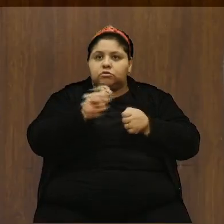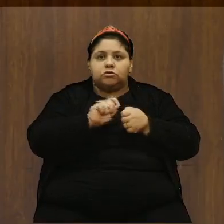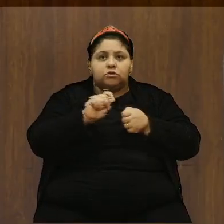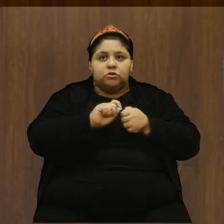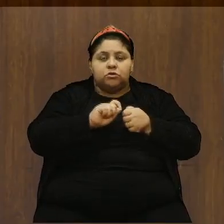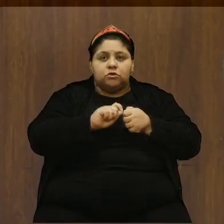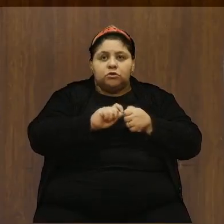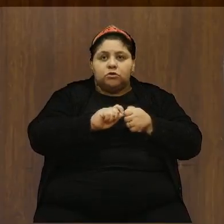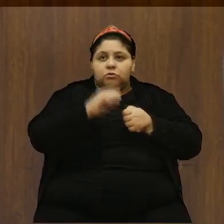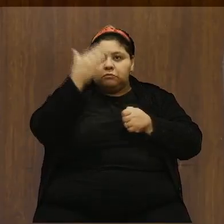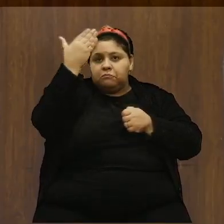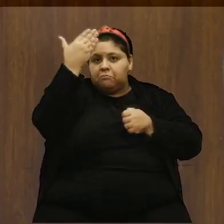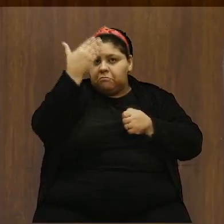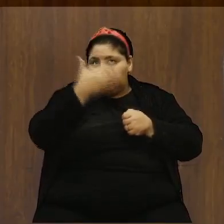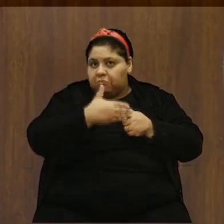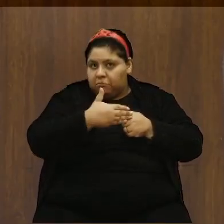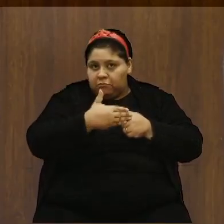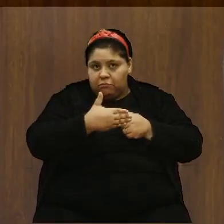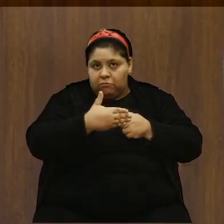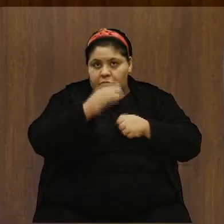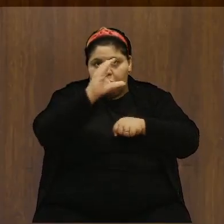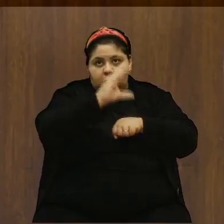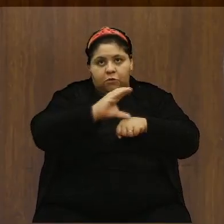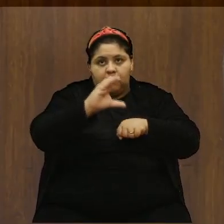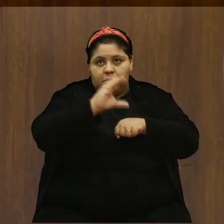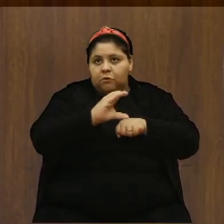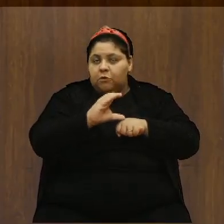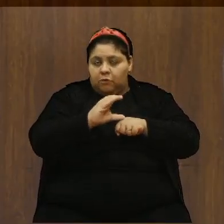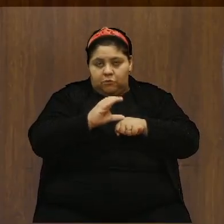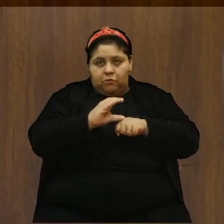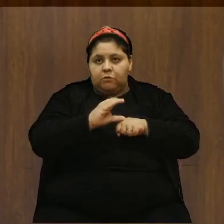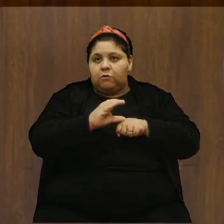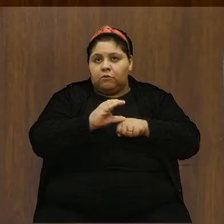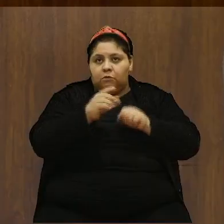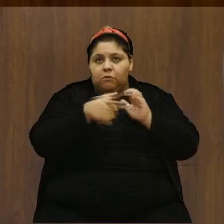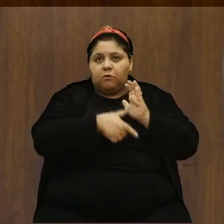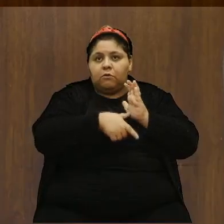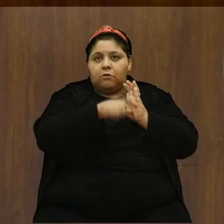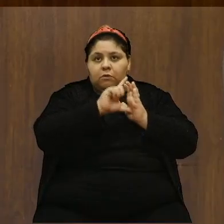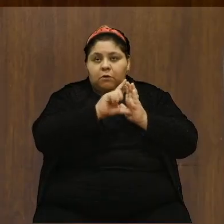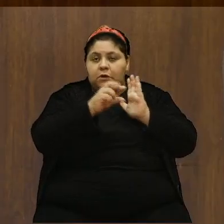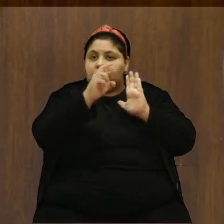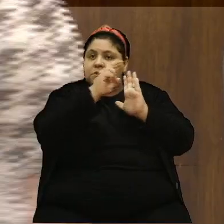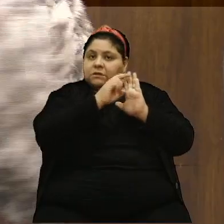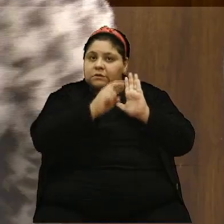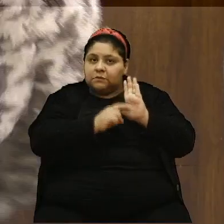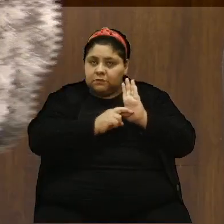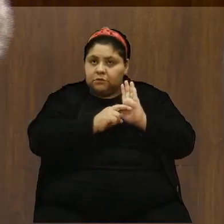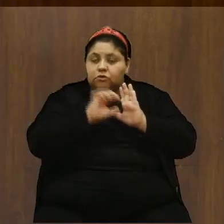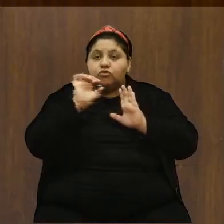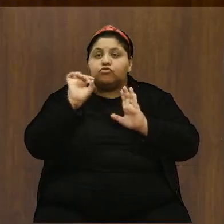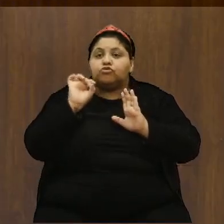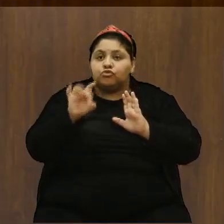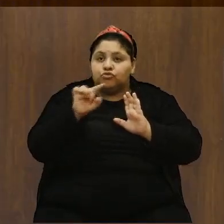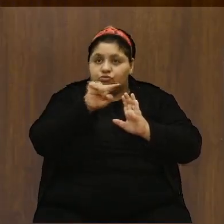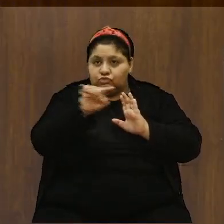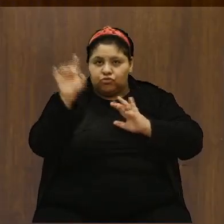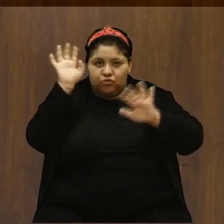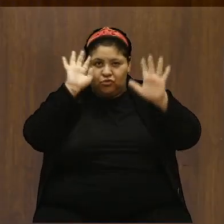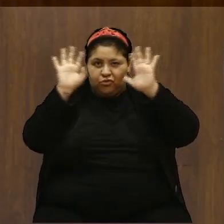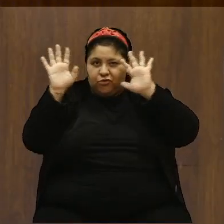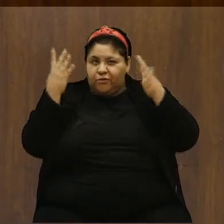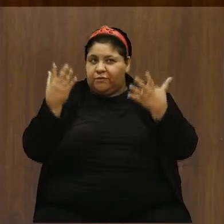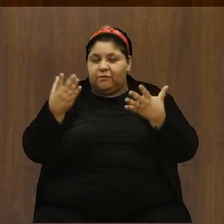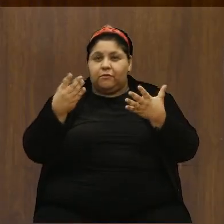perante a Secretaria do Meio Ambiente que a constituição da atividade se deu anteriormente à edição da norma. Só que o senhor imagina a